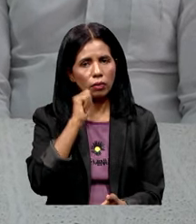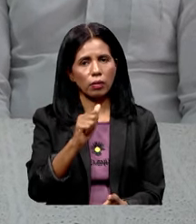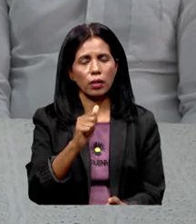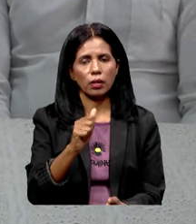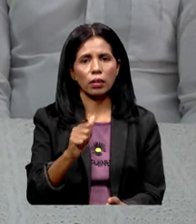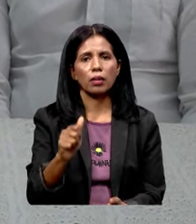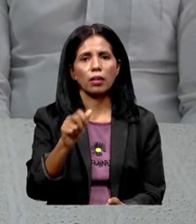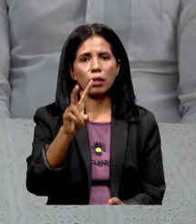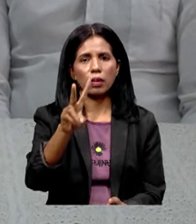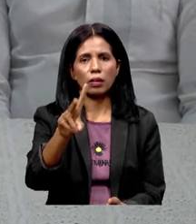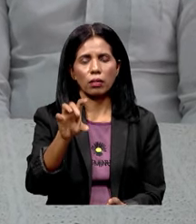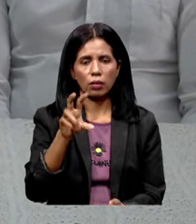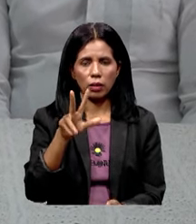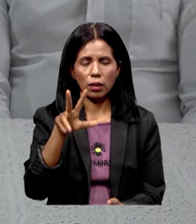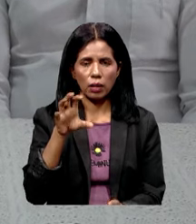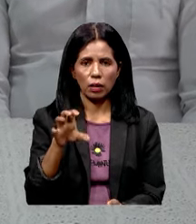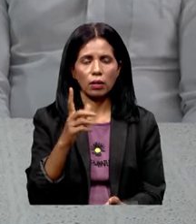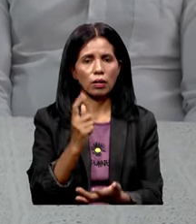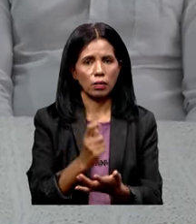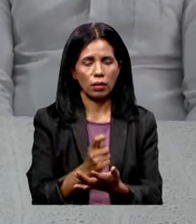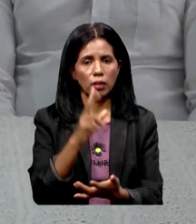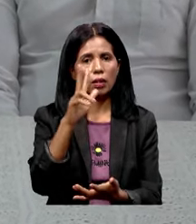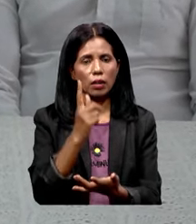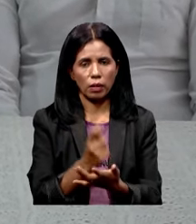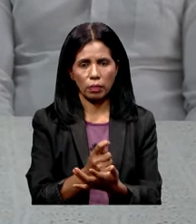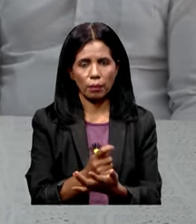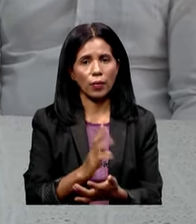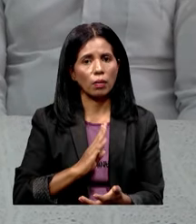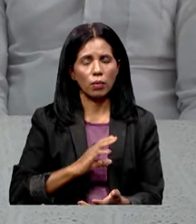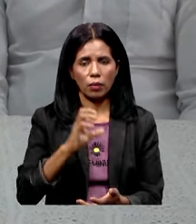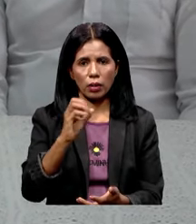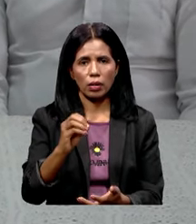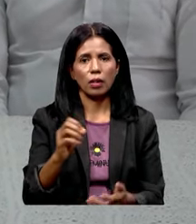2.781. Bobonaro, total